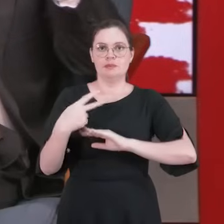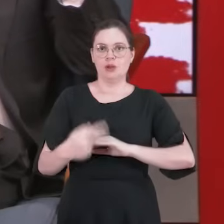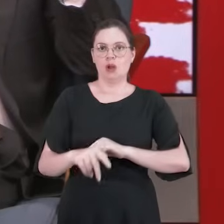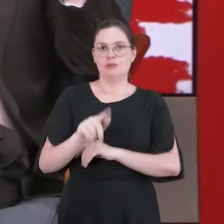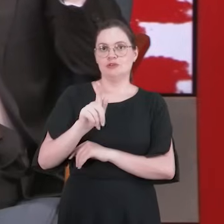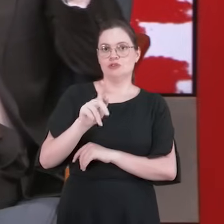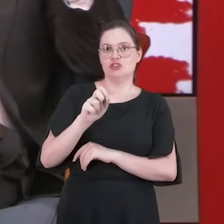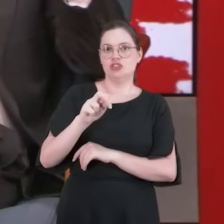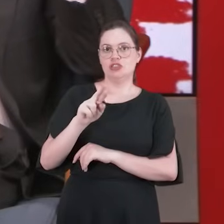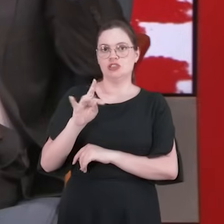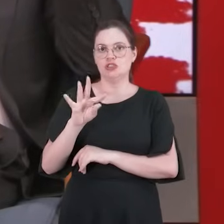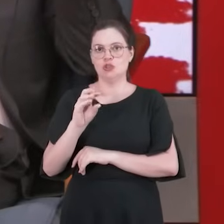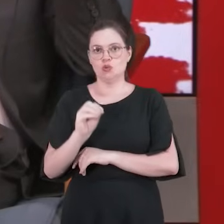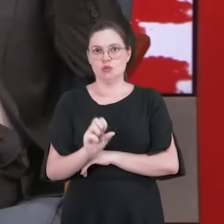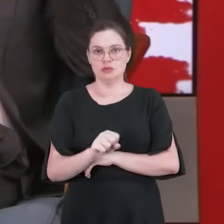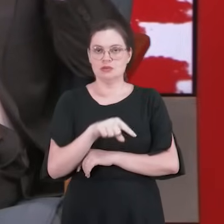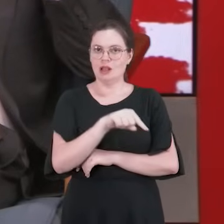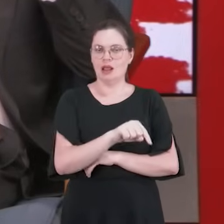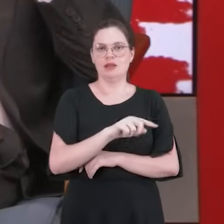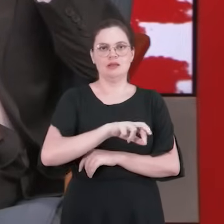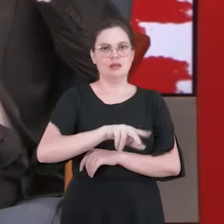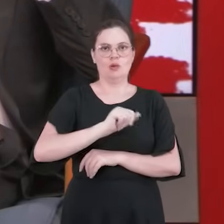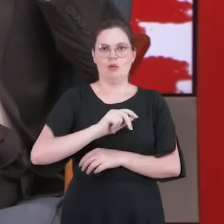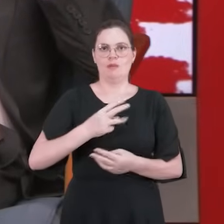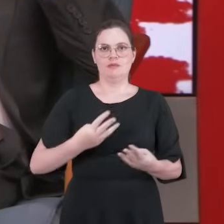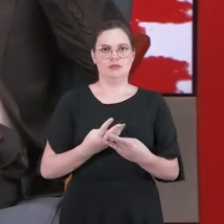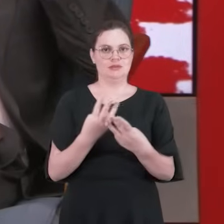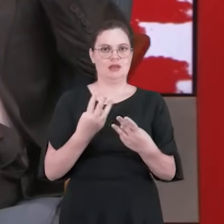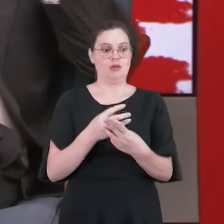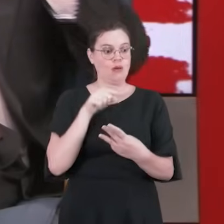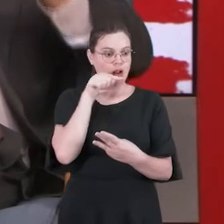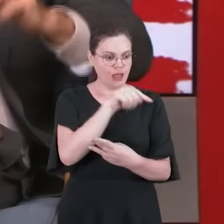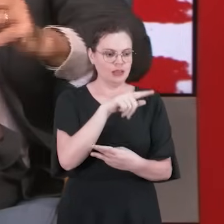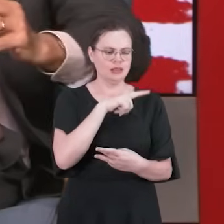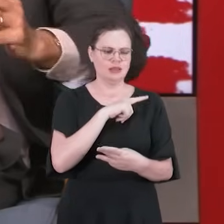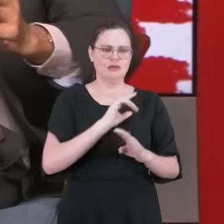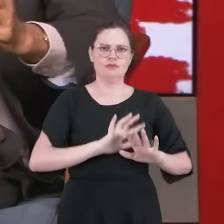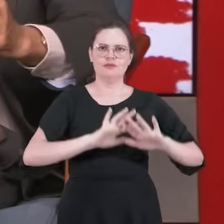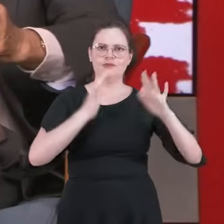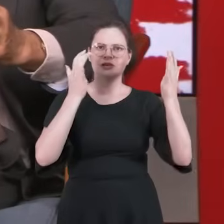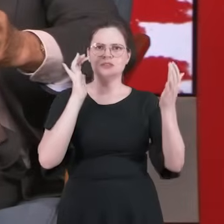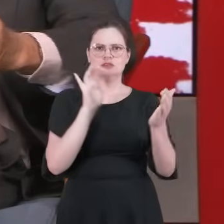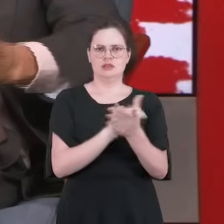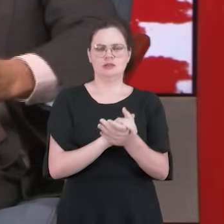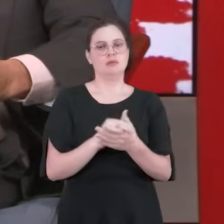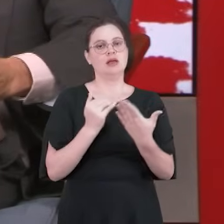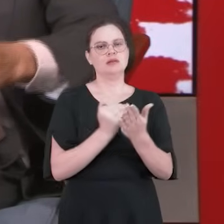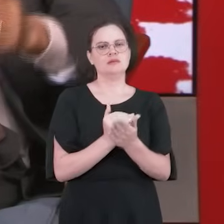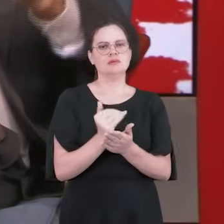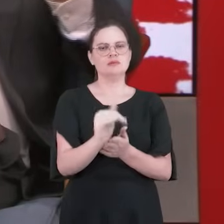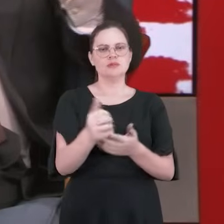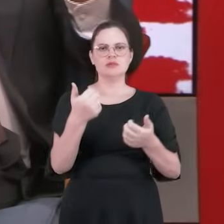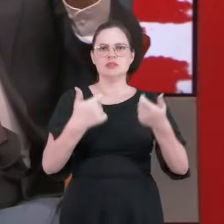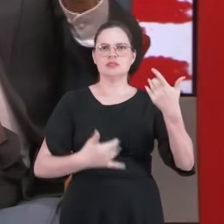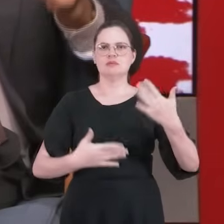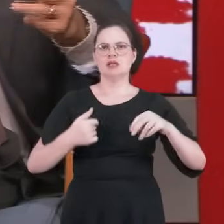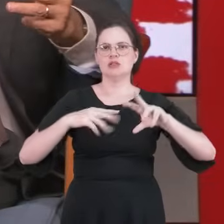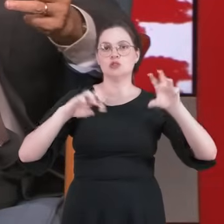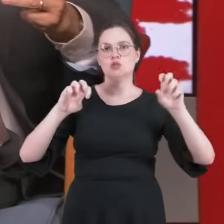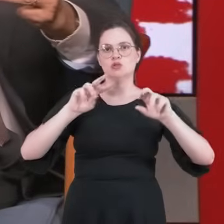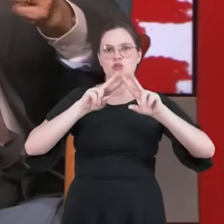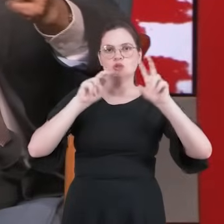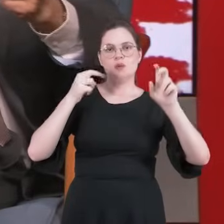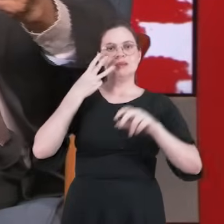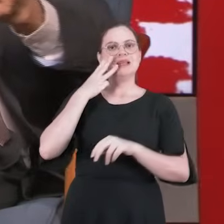gentios, houve uma festa de casamento. E ele começou a pregar, mostrando, o terceiro